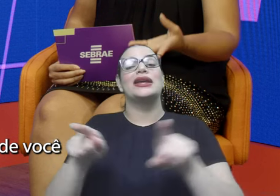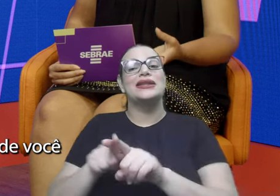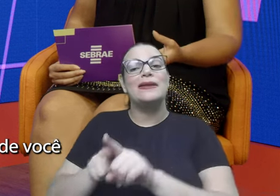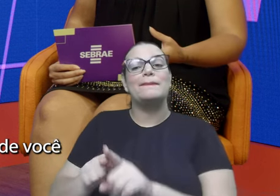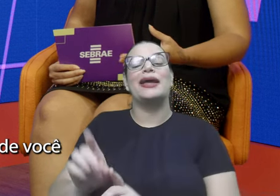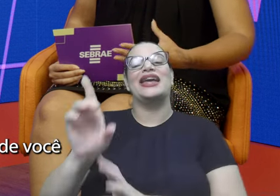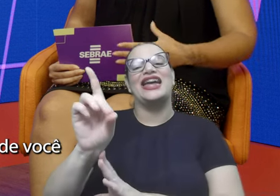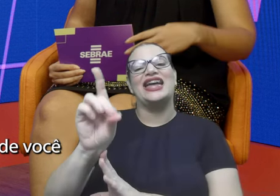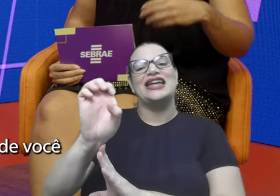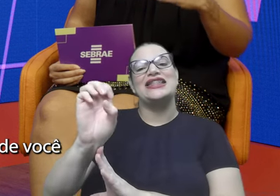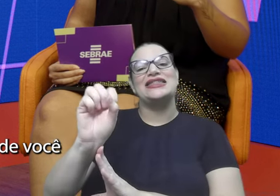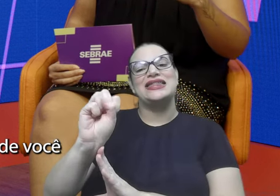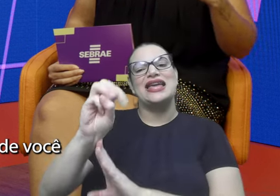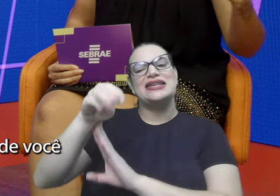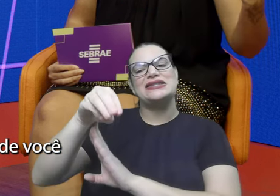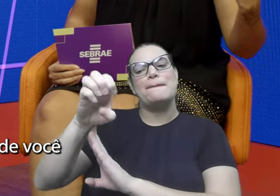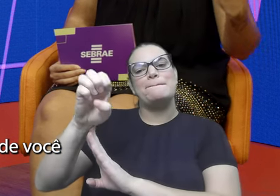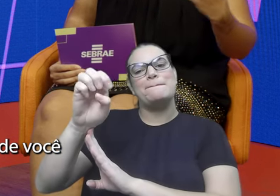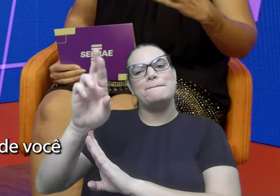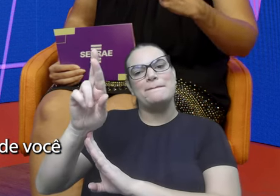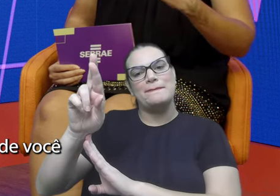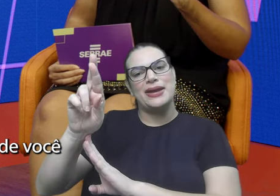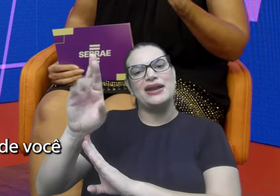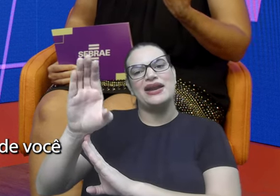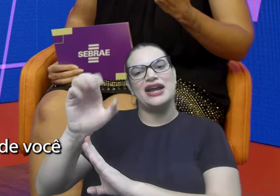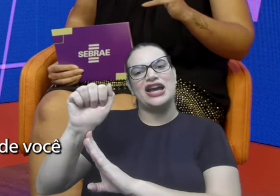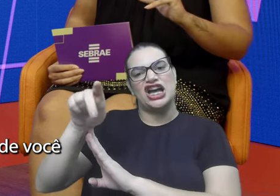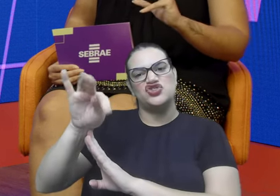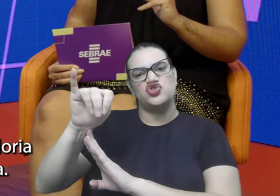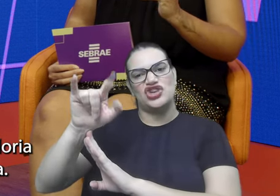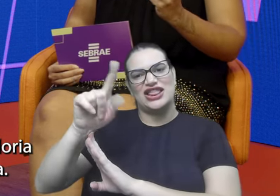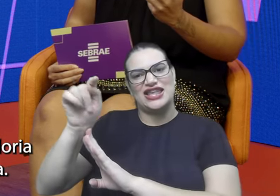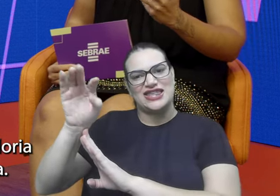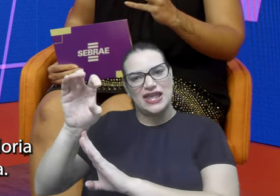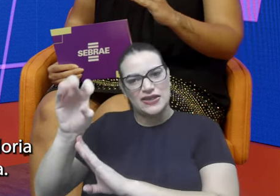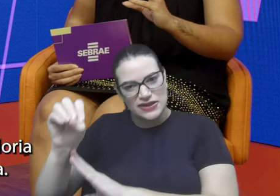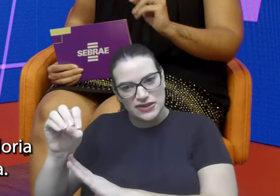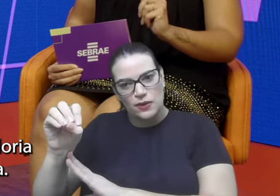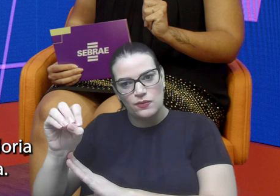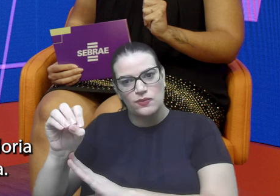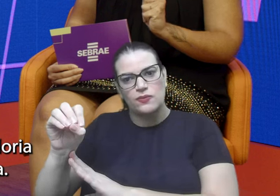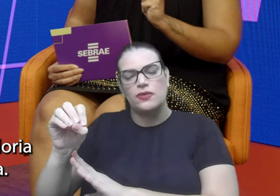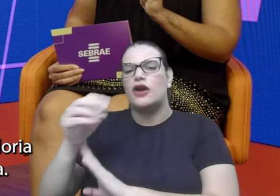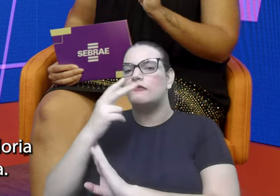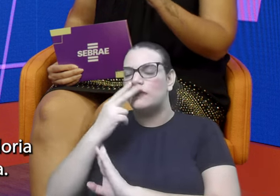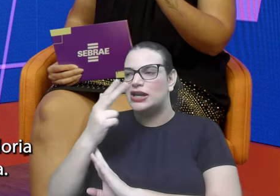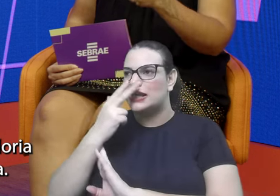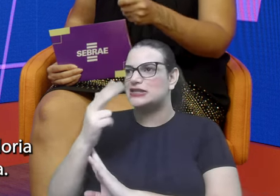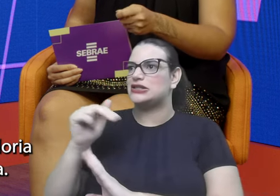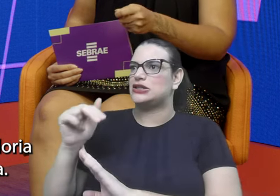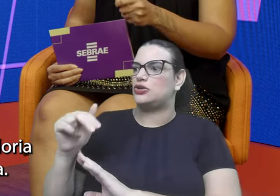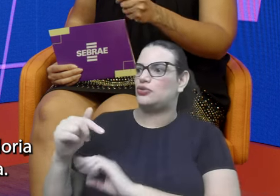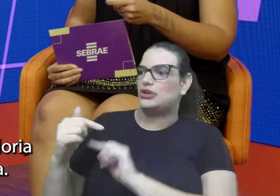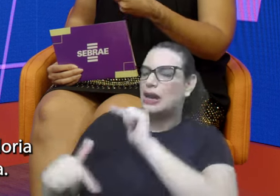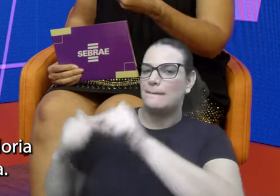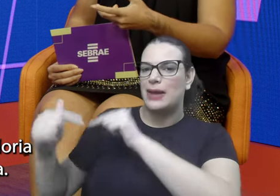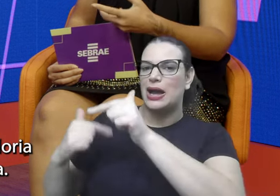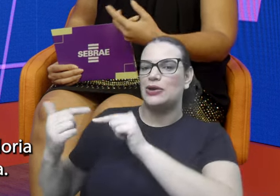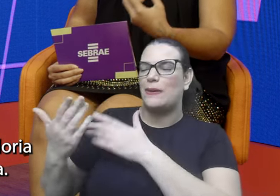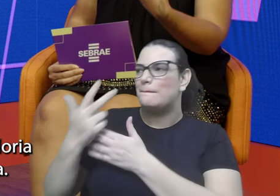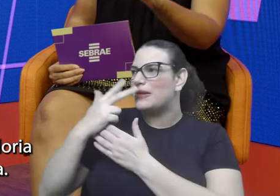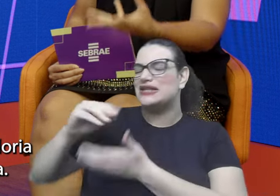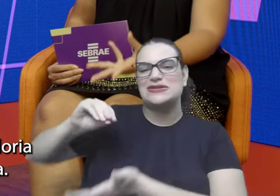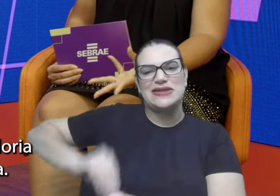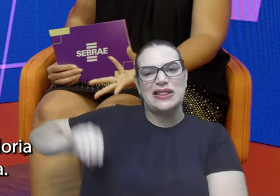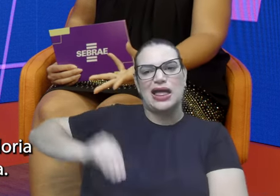desmercantilização de você tirar o o cuidado como essa mercadoria que é tão